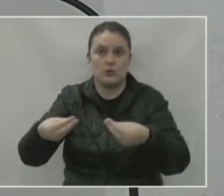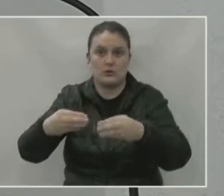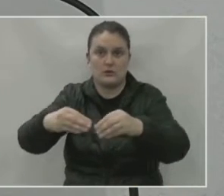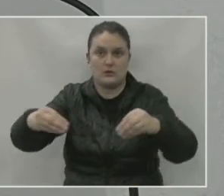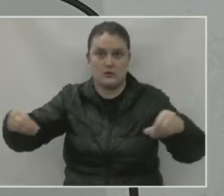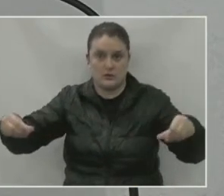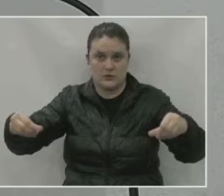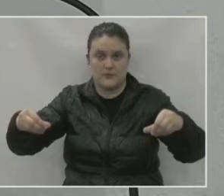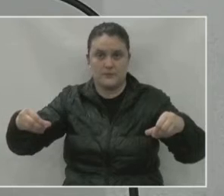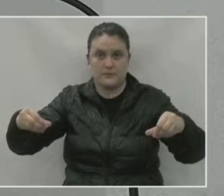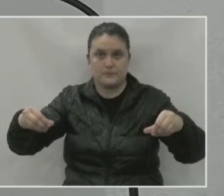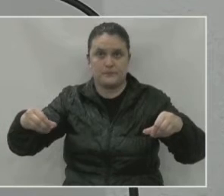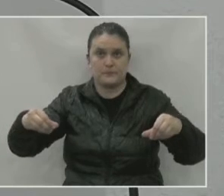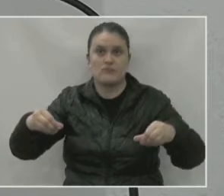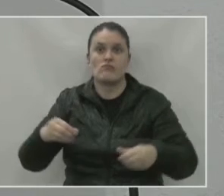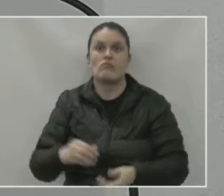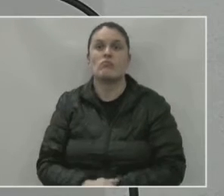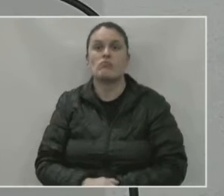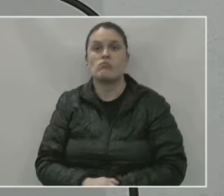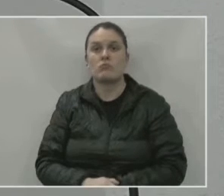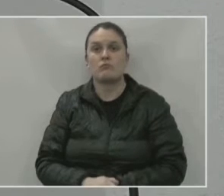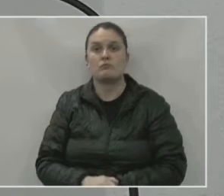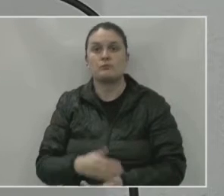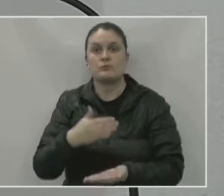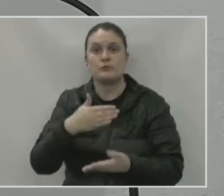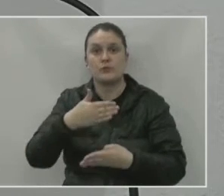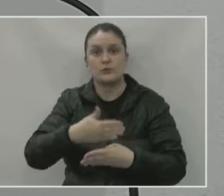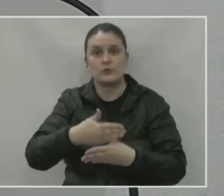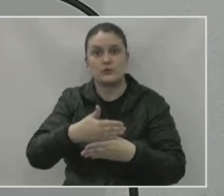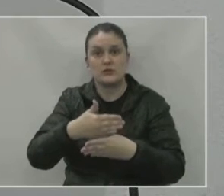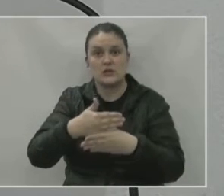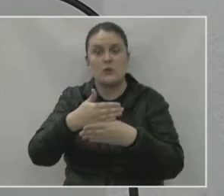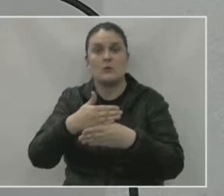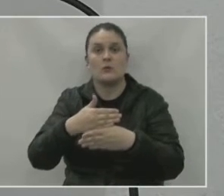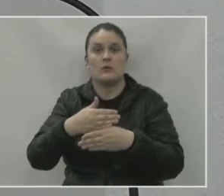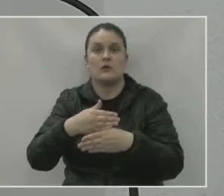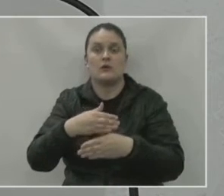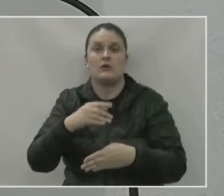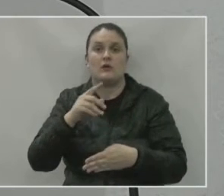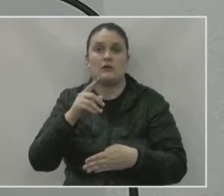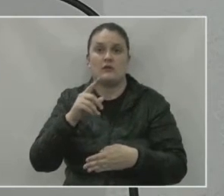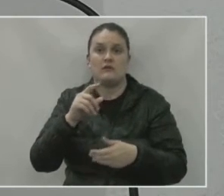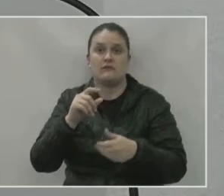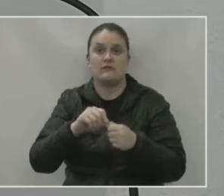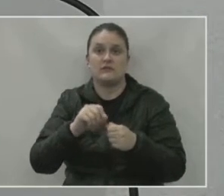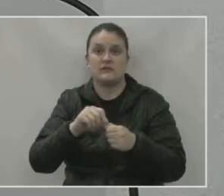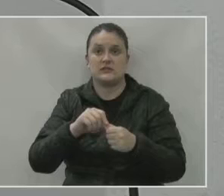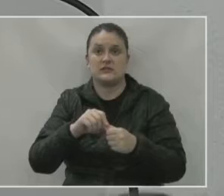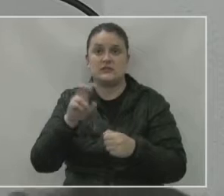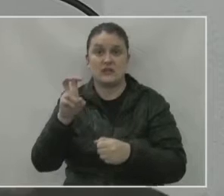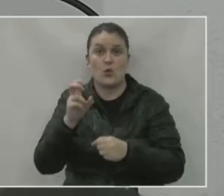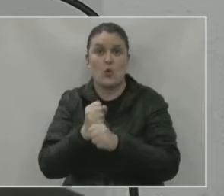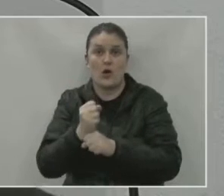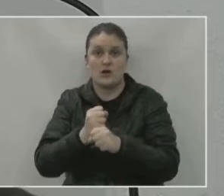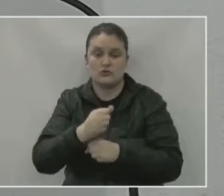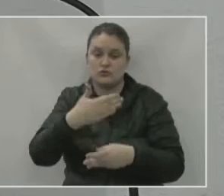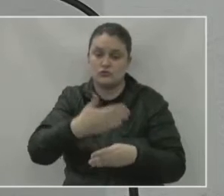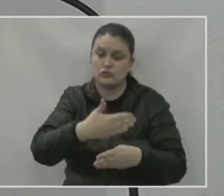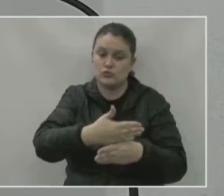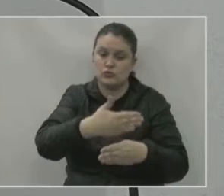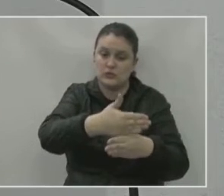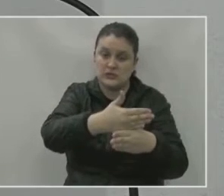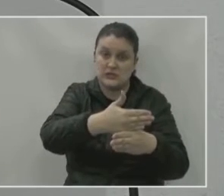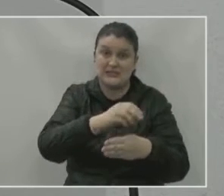doação seria a construção, a contraprestação seria que fosse edificado em 5 anos, e se não